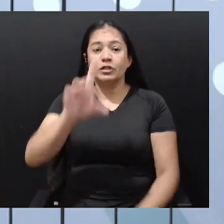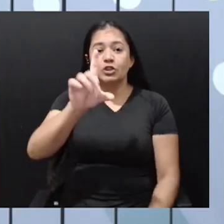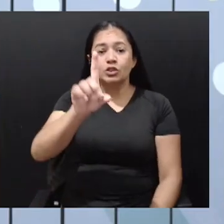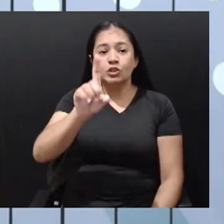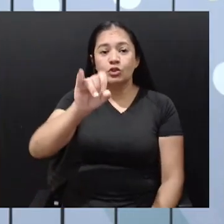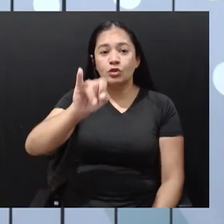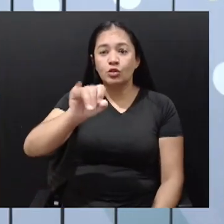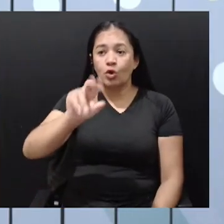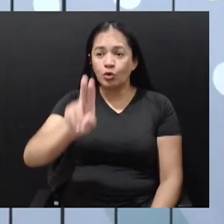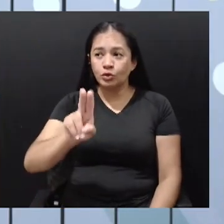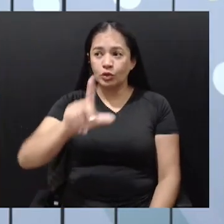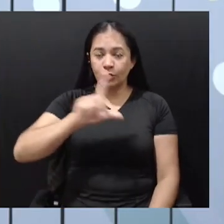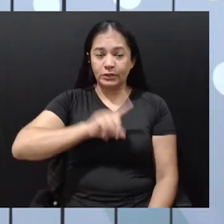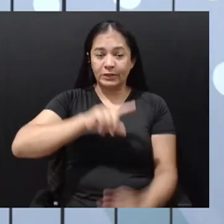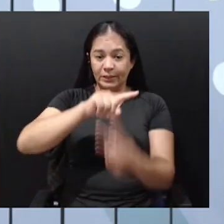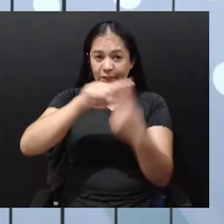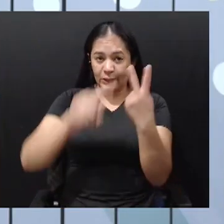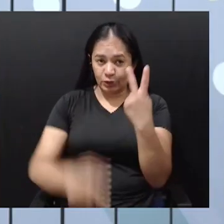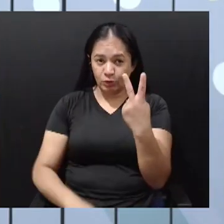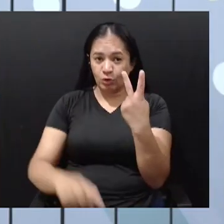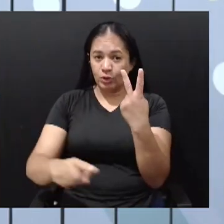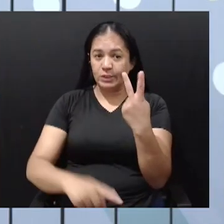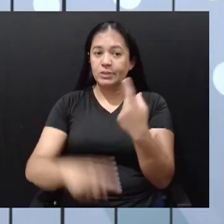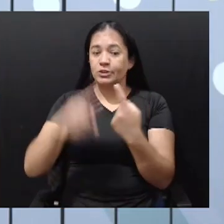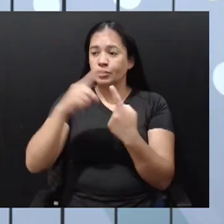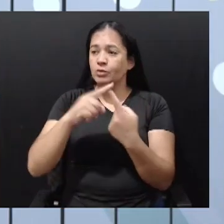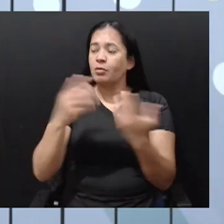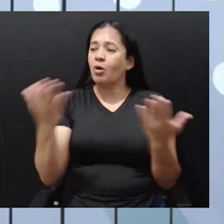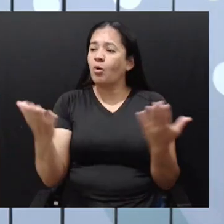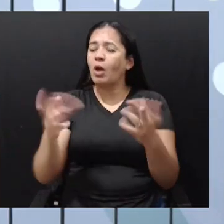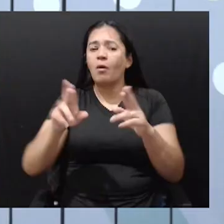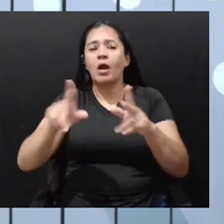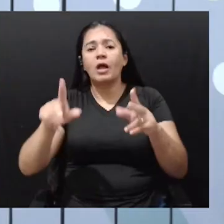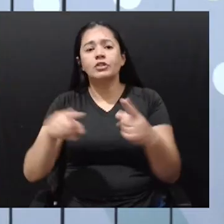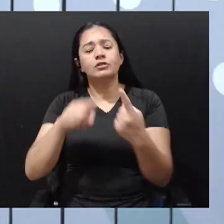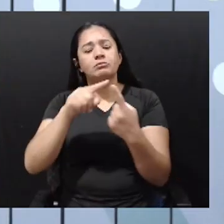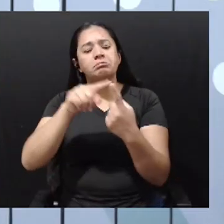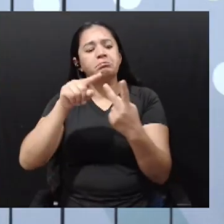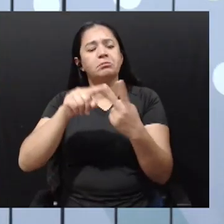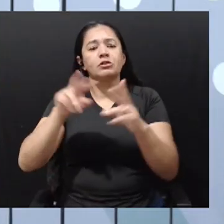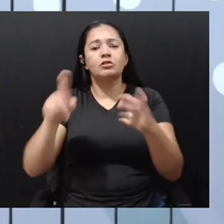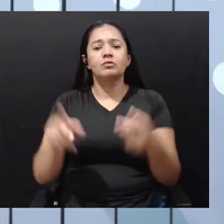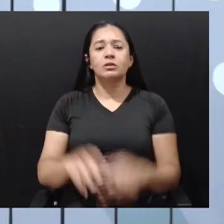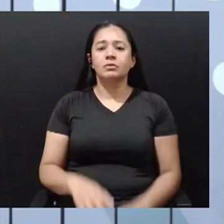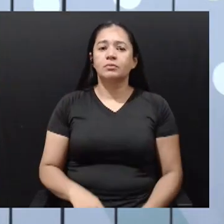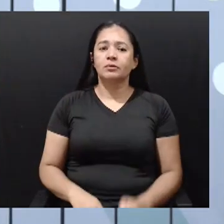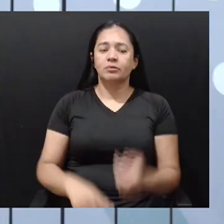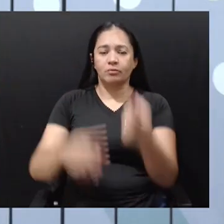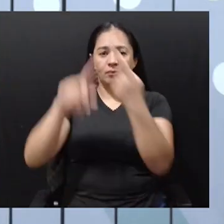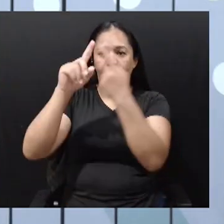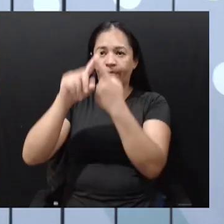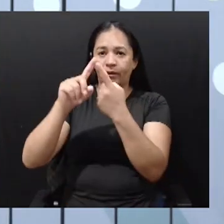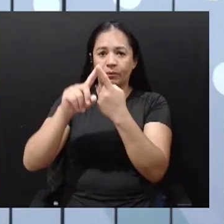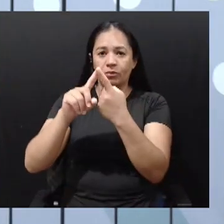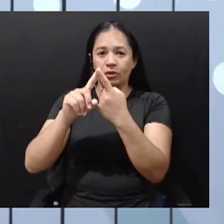duas opções de DIU. Qual que é a diferença deles? Ele não tem a parte hormonal, não é